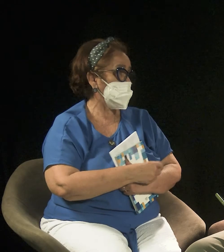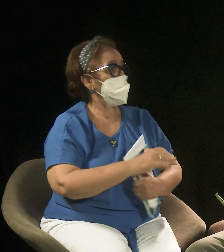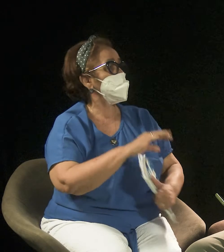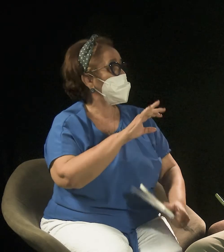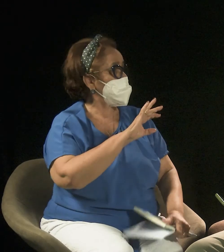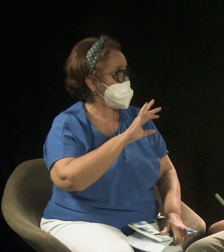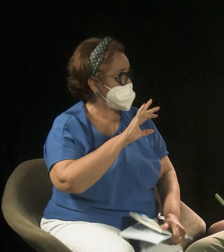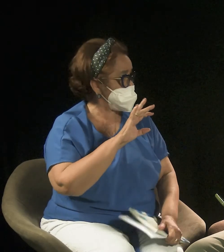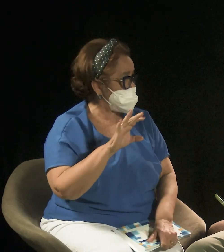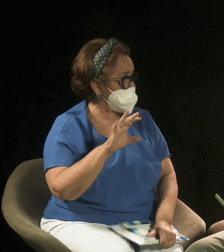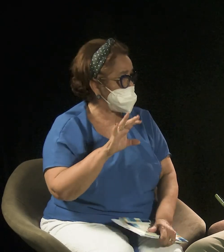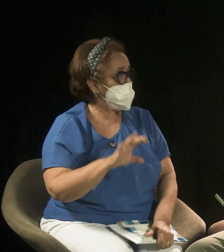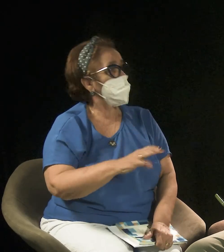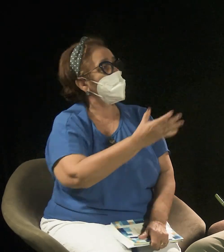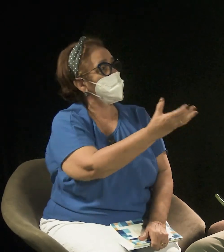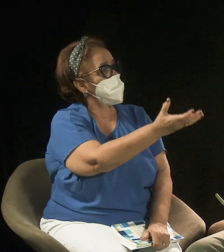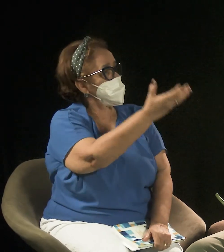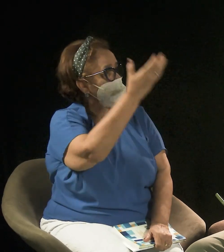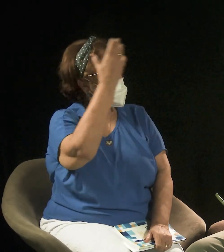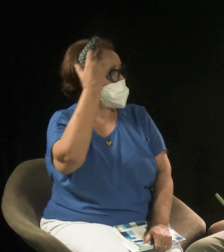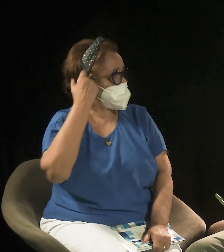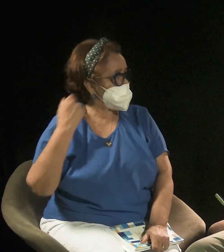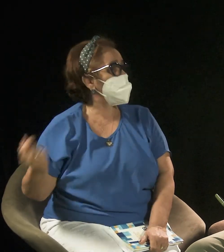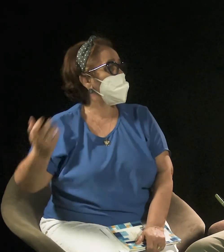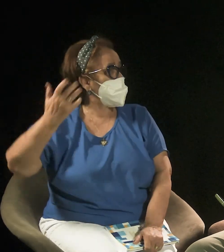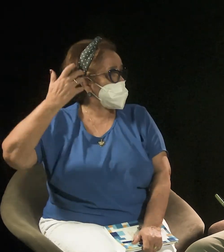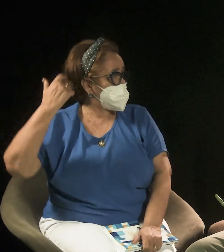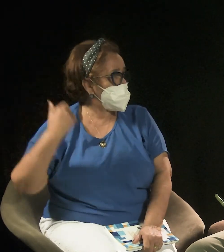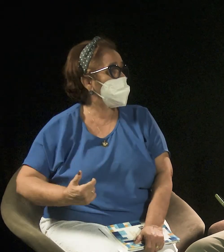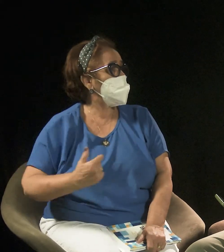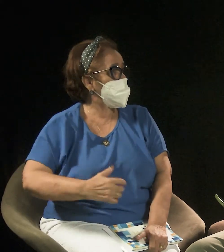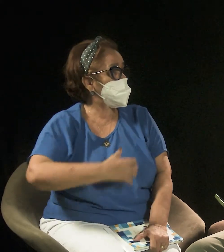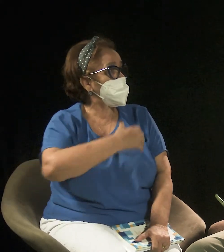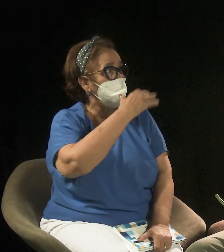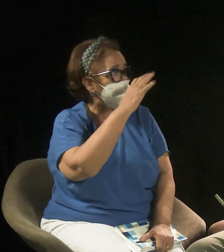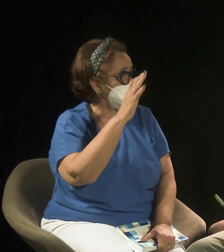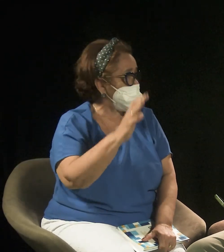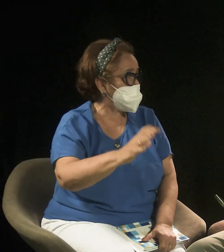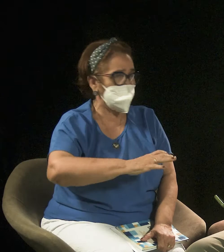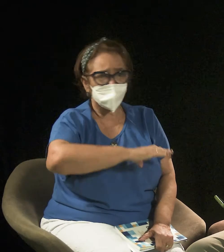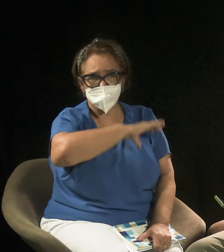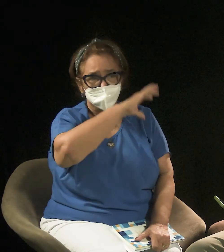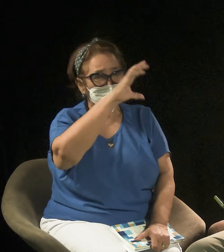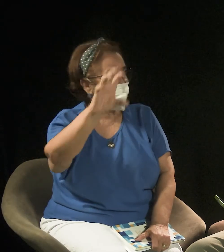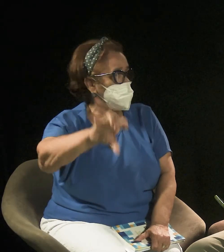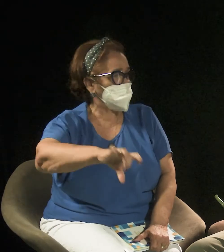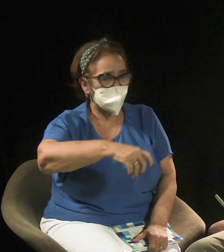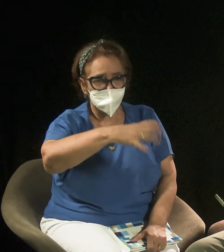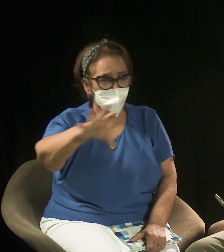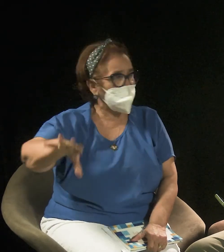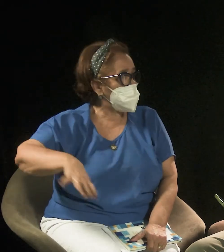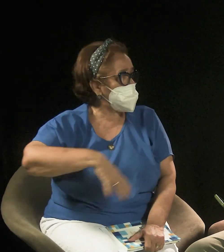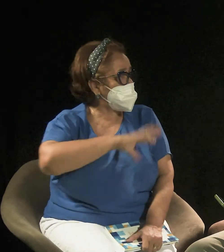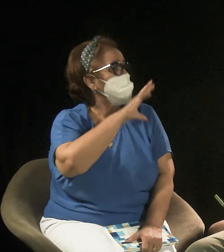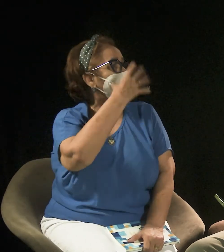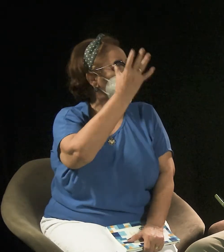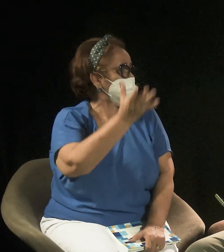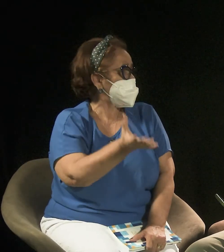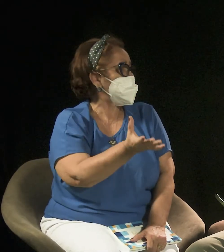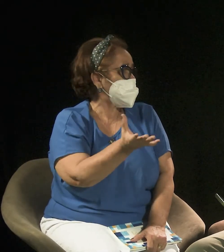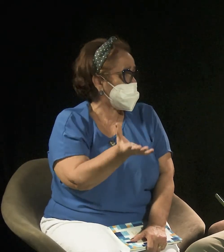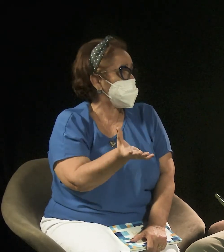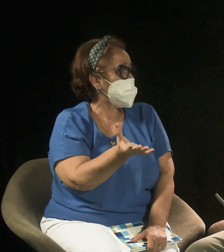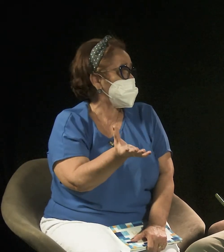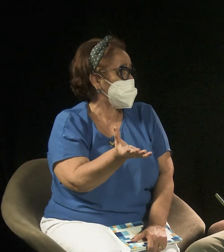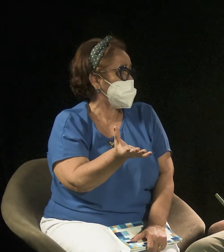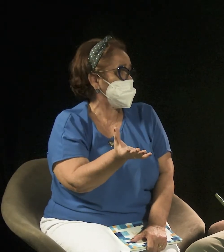escola. Sem confusão, mas a gente recebeu, essa escolinha recebeu depois várias bonecas, panelinha, coisas para as